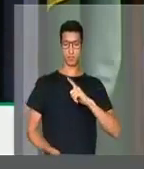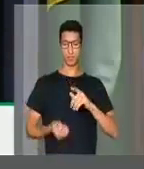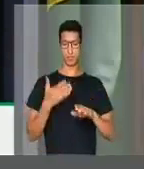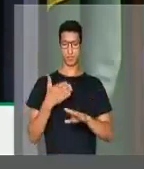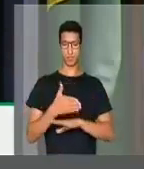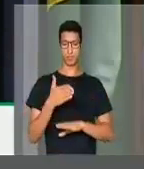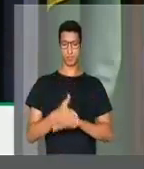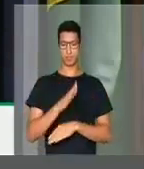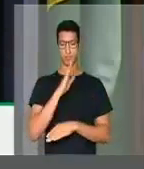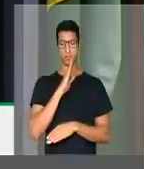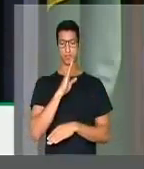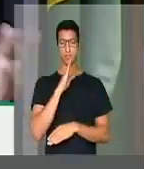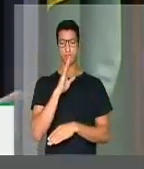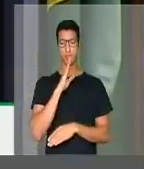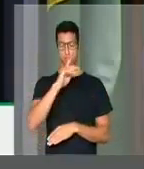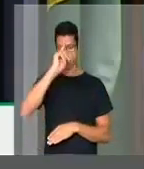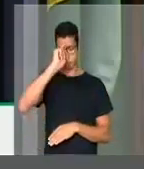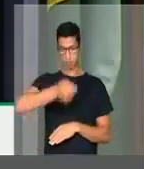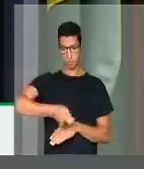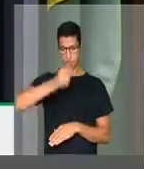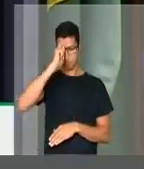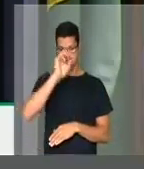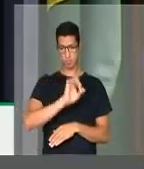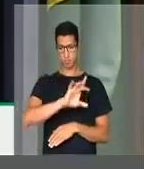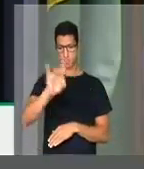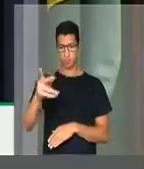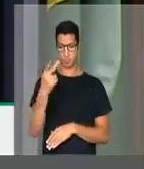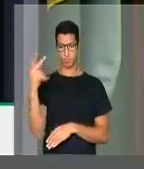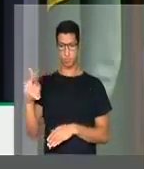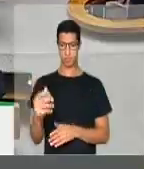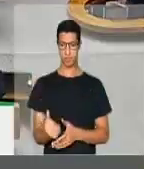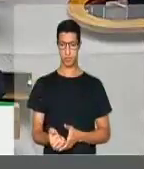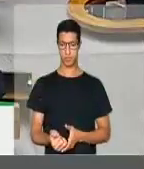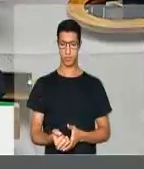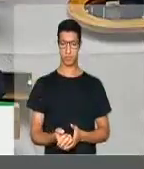acesso e conhecimento dessa homenagem que faça cada um deles